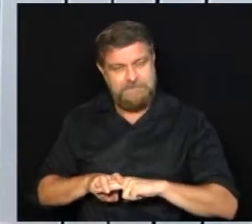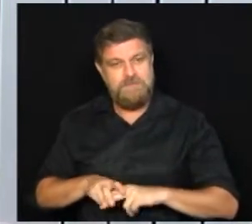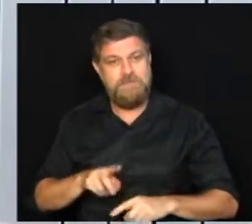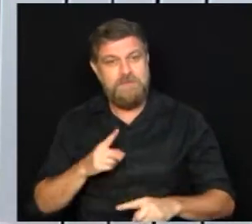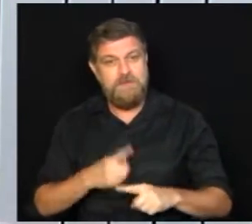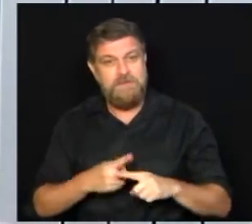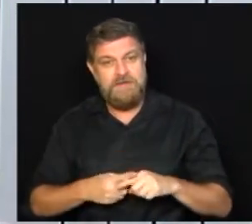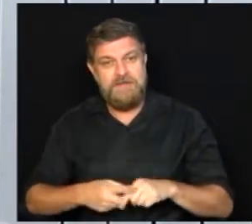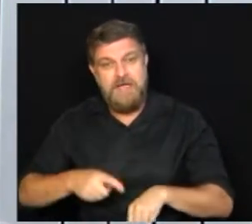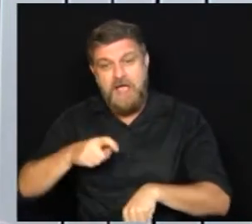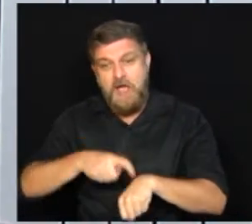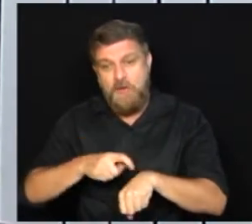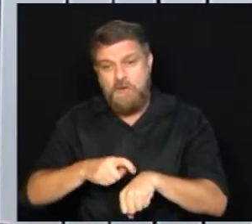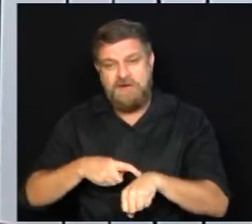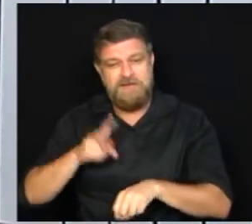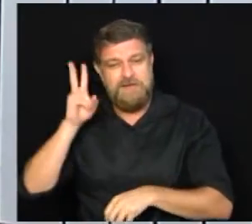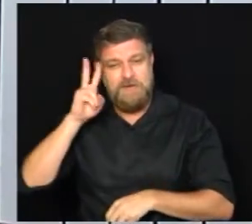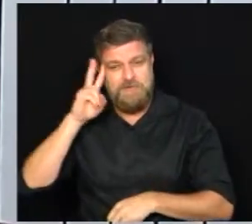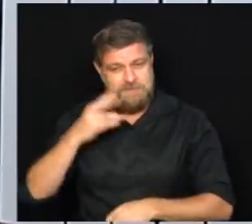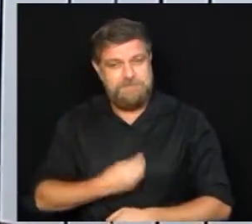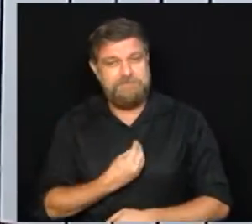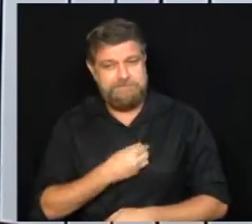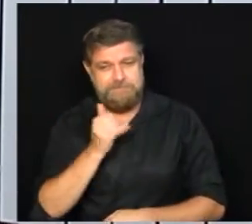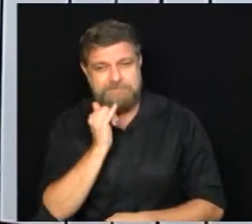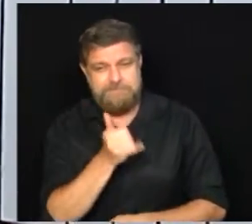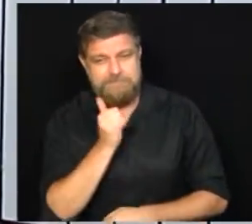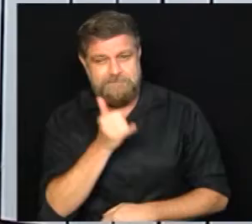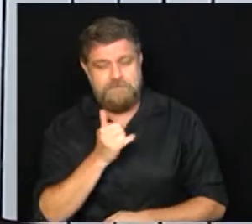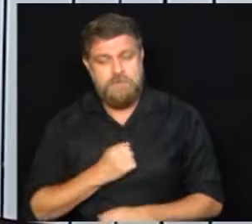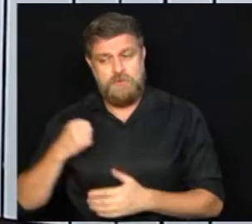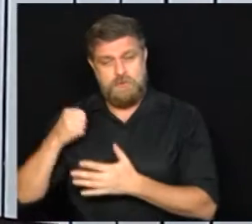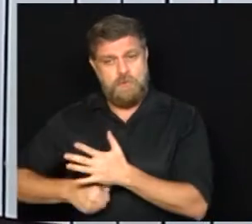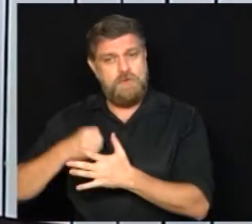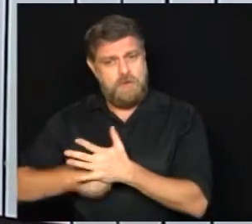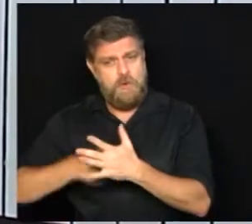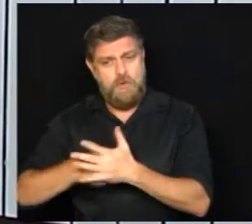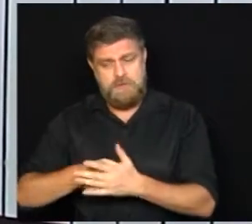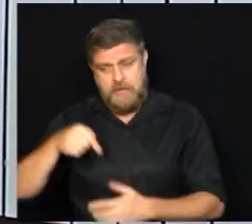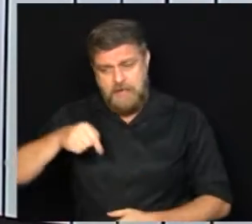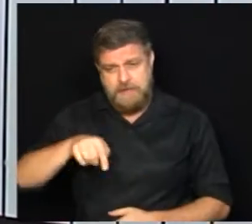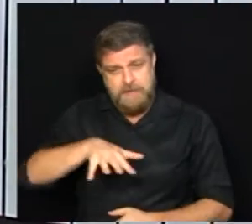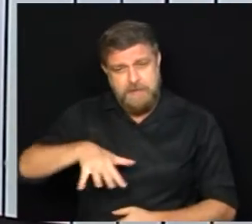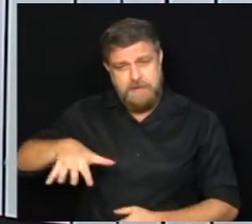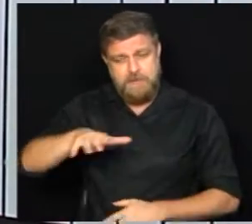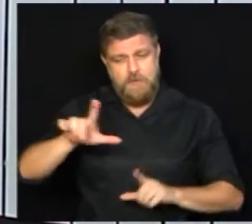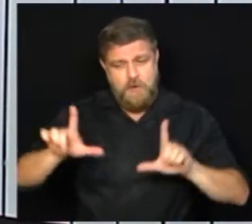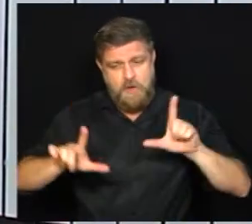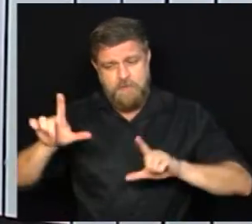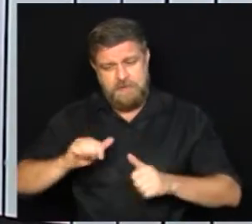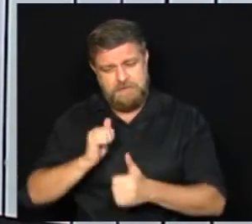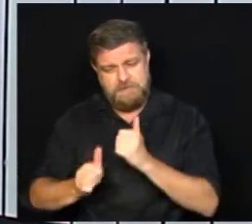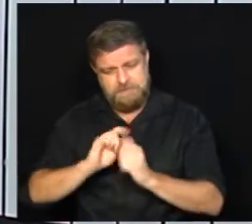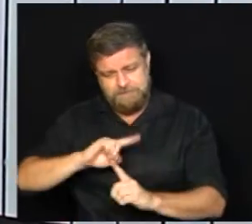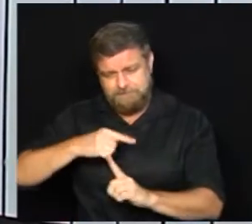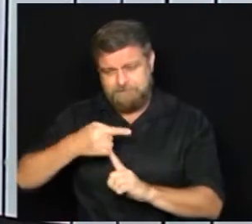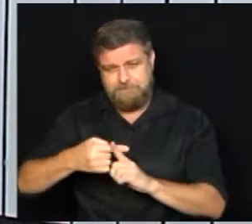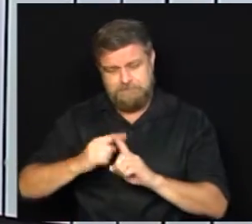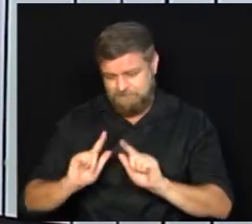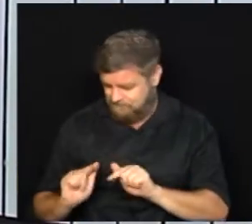porque é hora de contar uma história de vida de muita batalha aqui no Mais Esportes, de persistência,